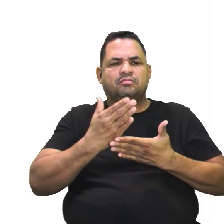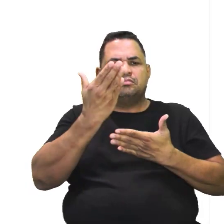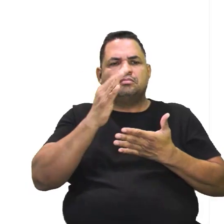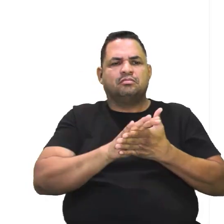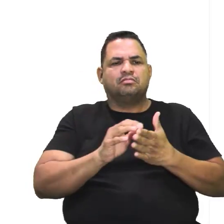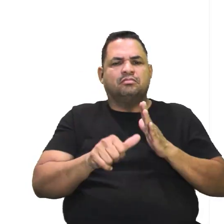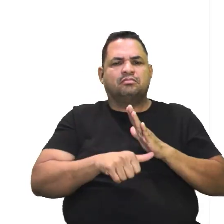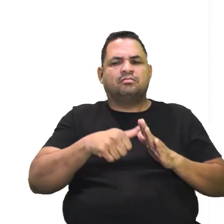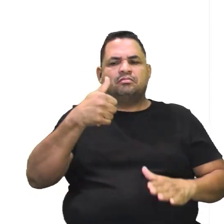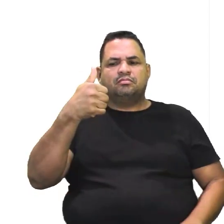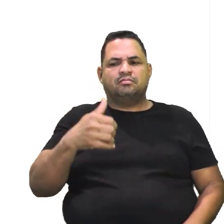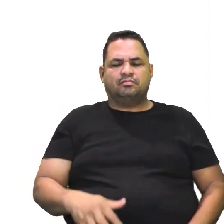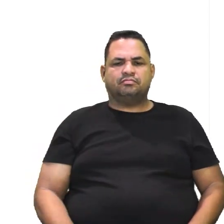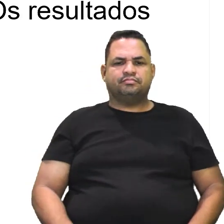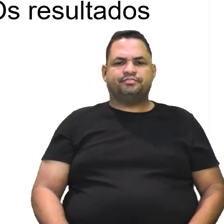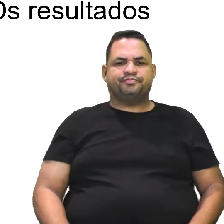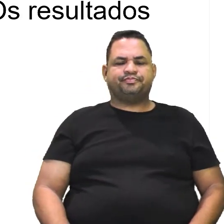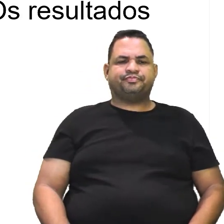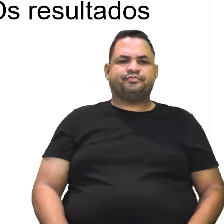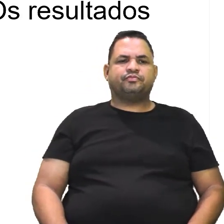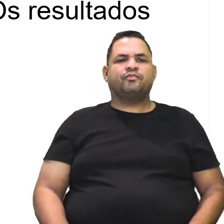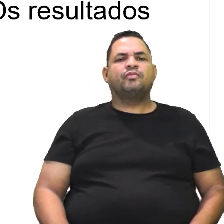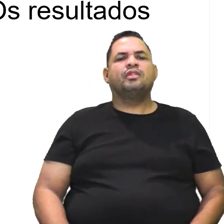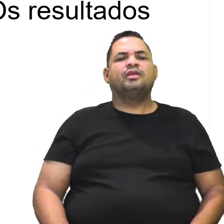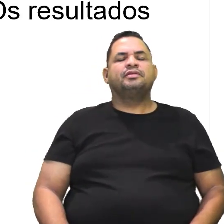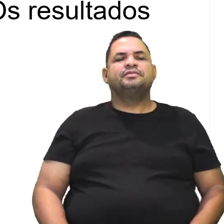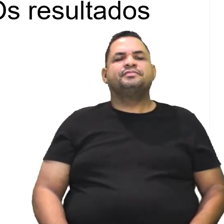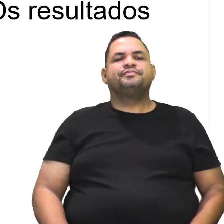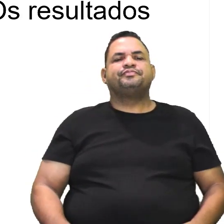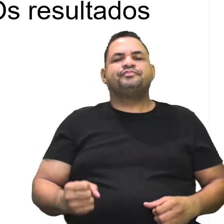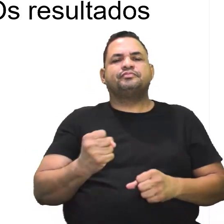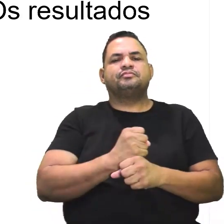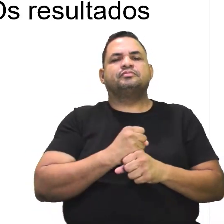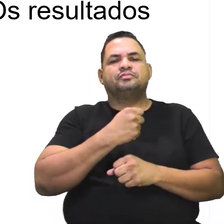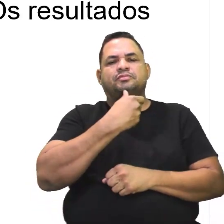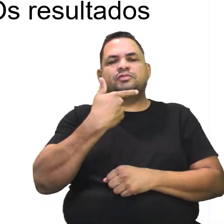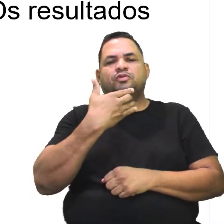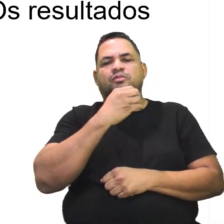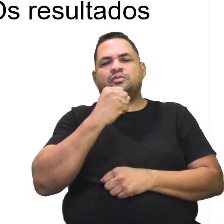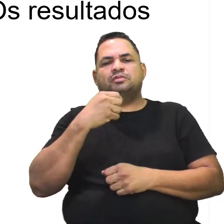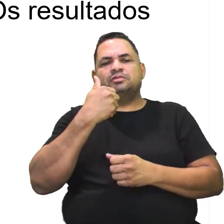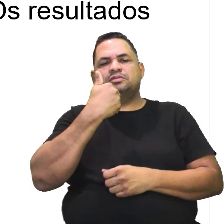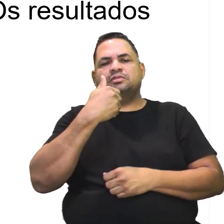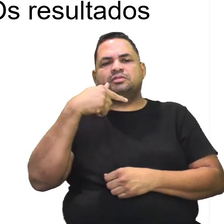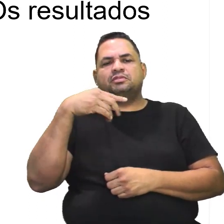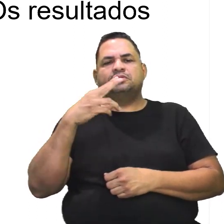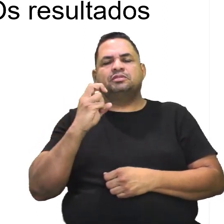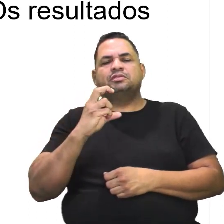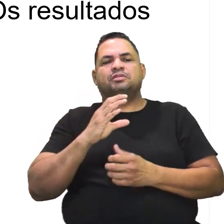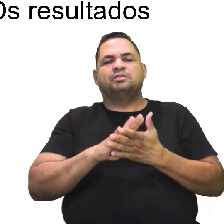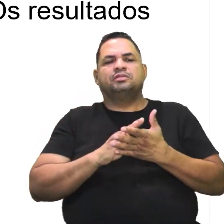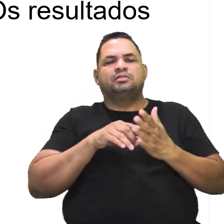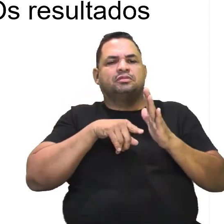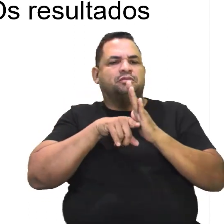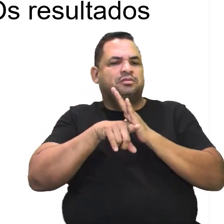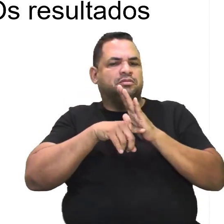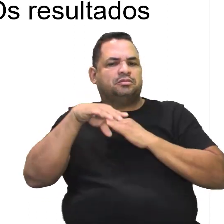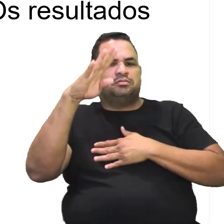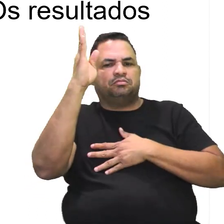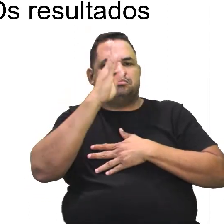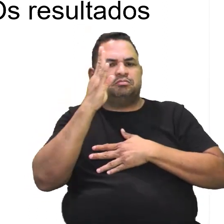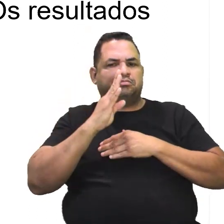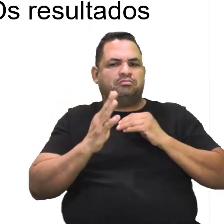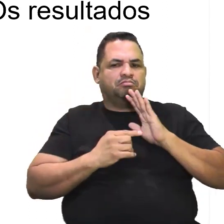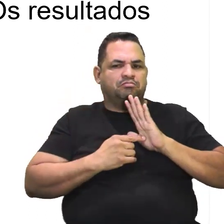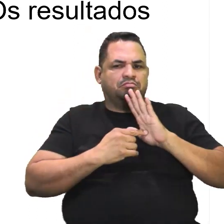assim na primeira delas. Vamos lá. Enem de 2020, a questão 175, o que diz? A Pesquisa Nacional